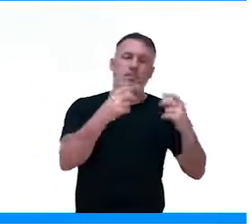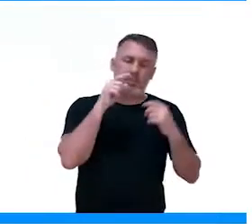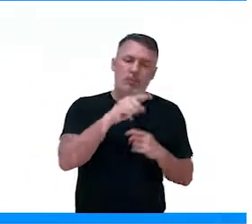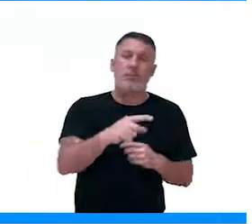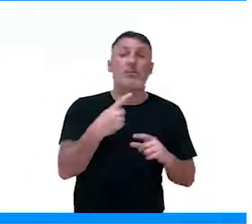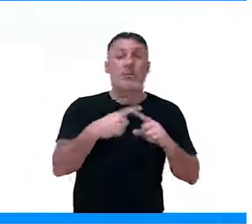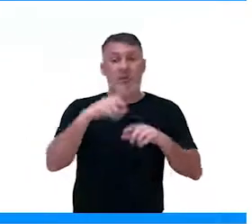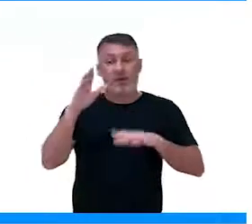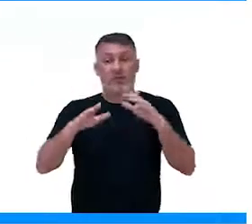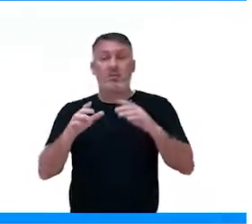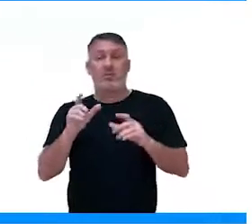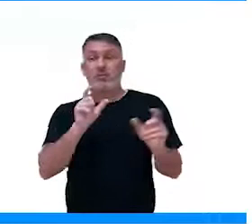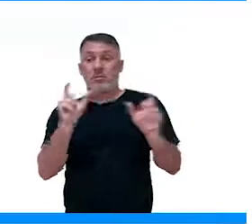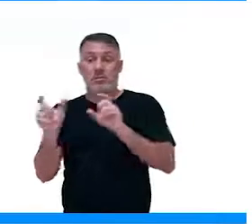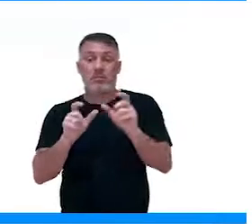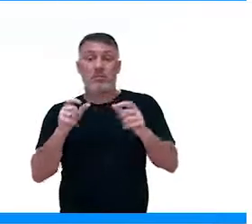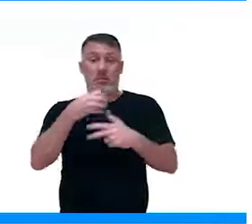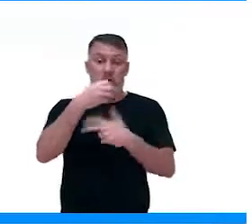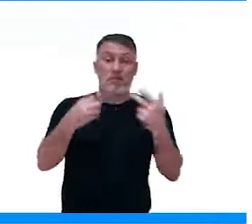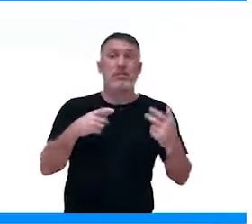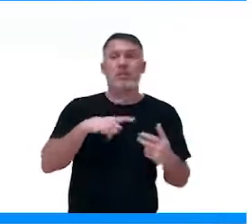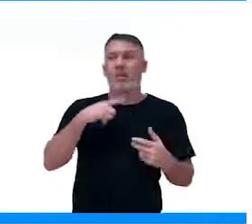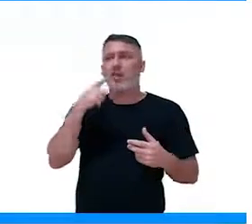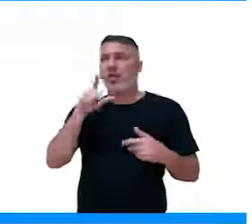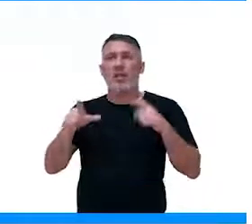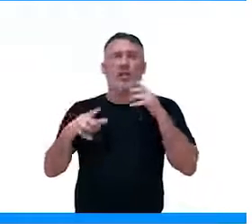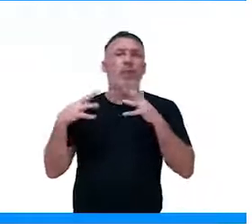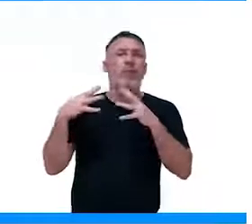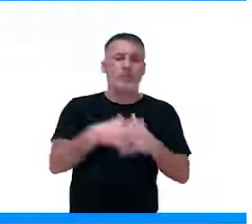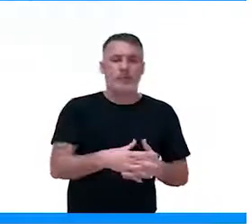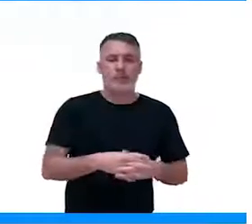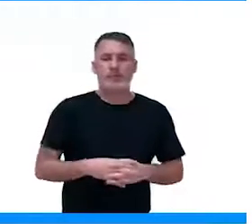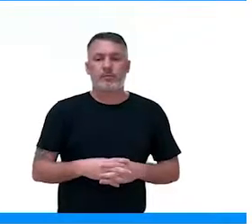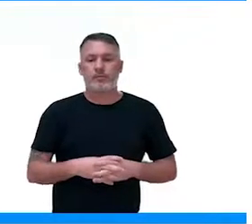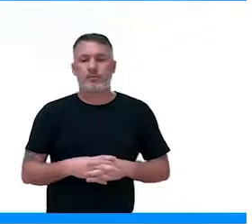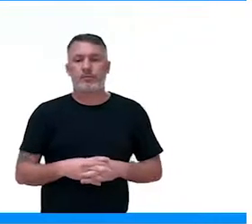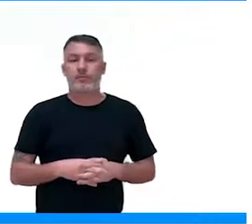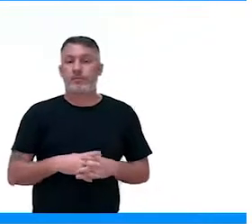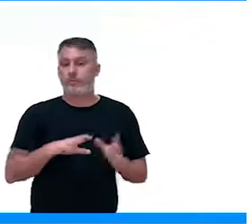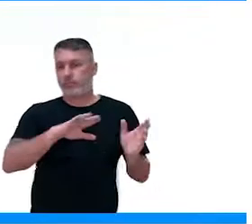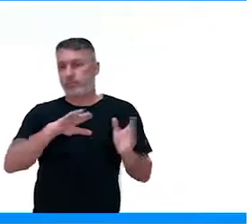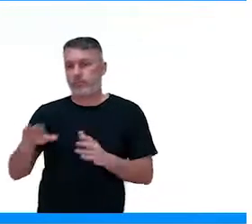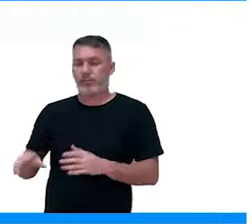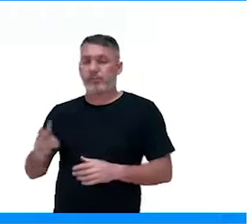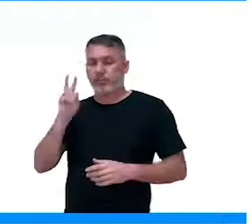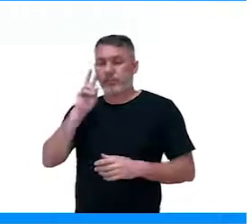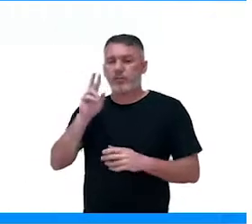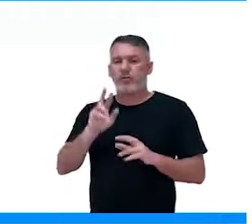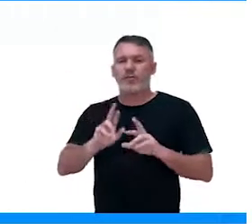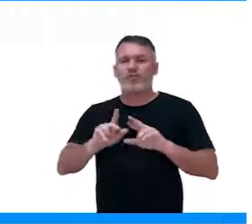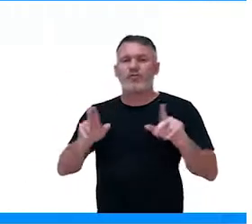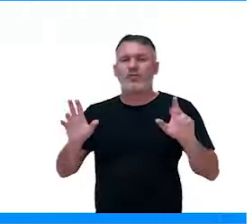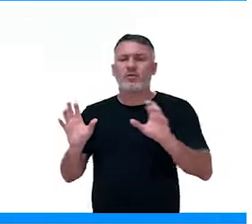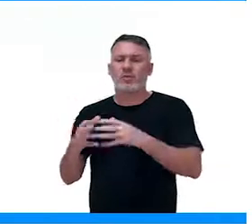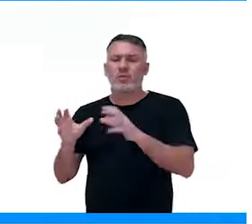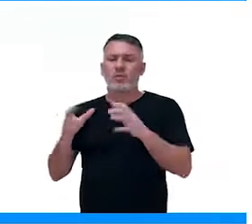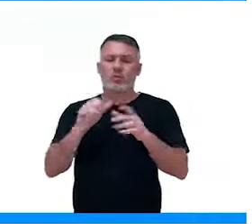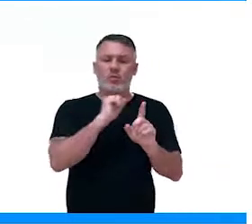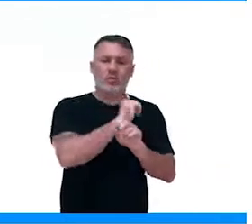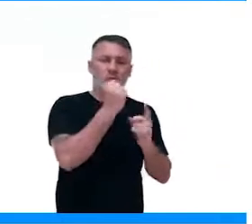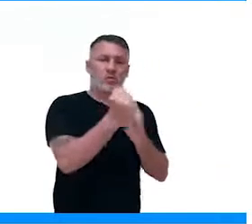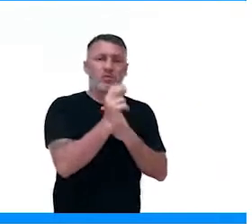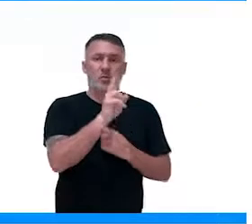Enem podem cair com linguagem verbal e não verbal, né? Vamos lá. As diferentes esferas sociais do uso da